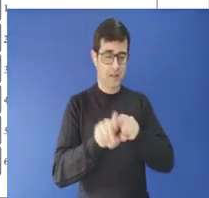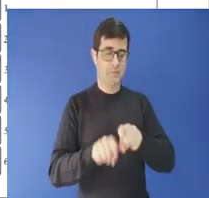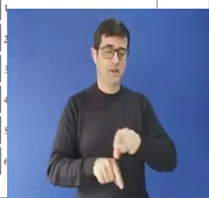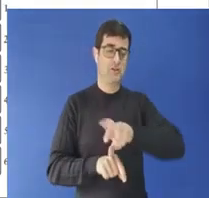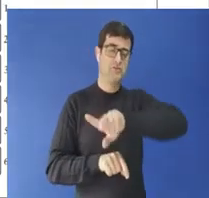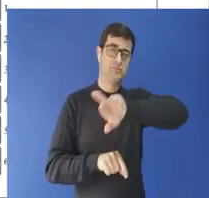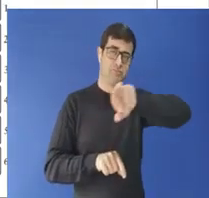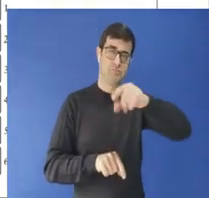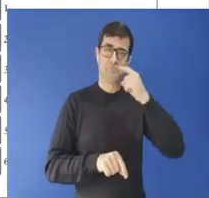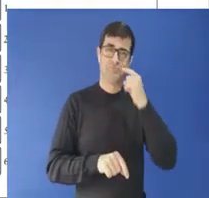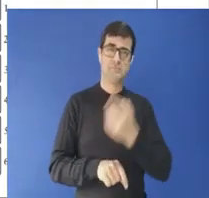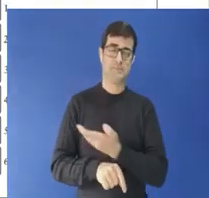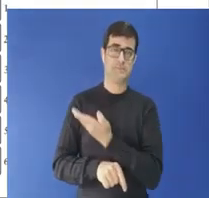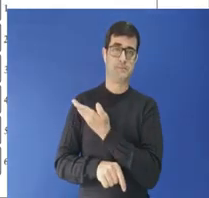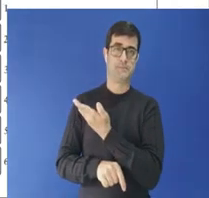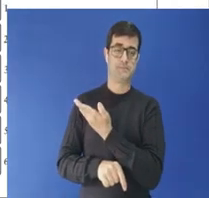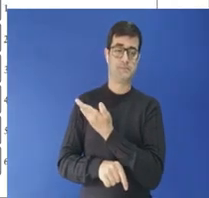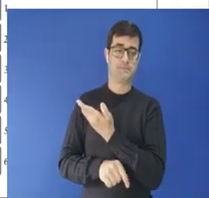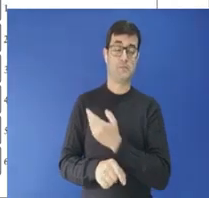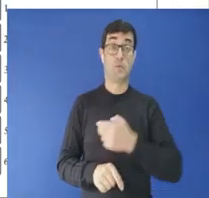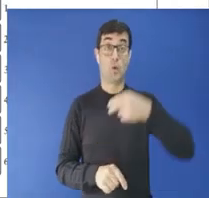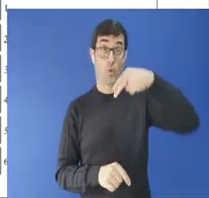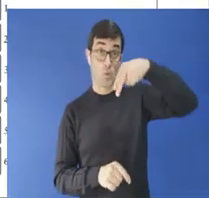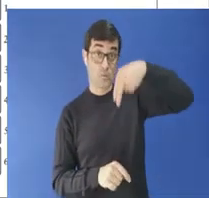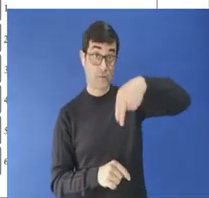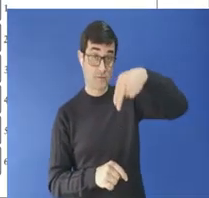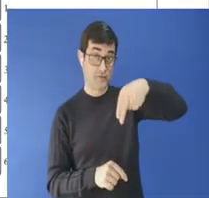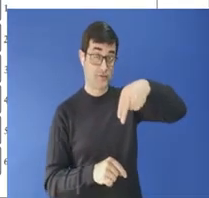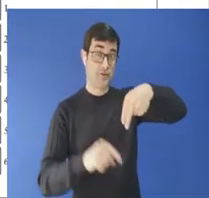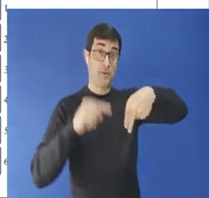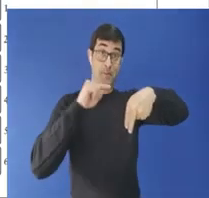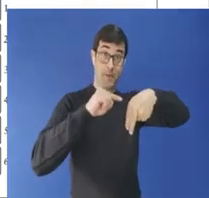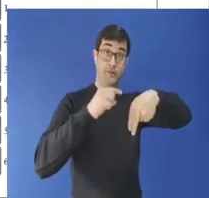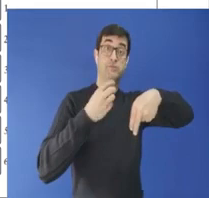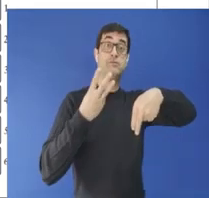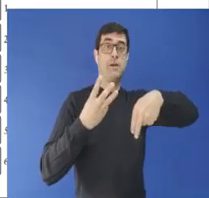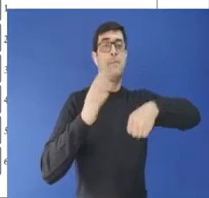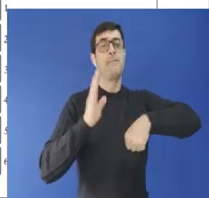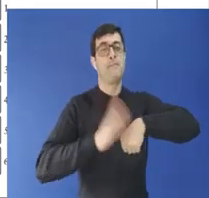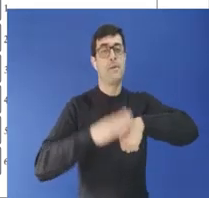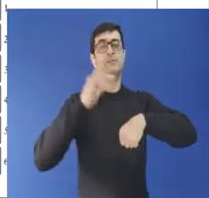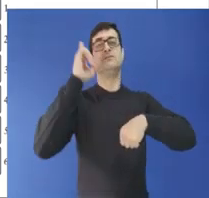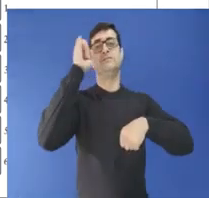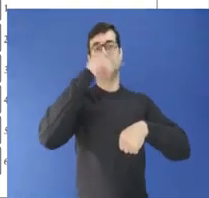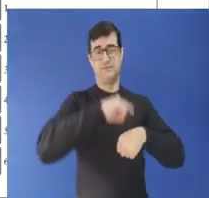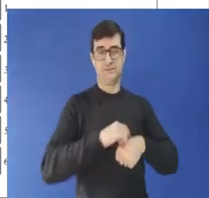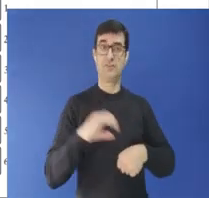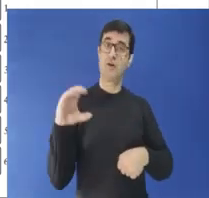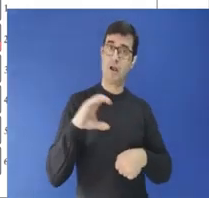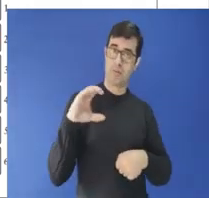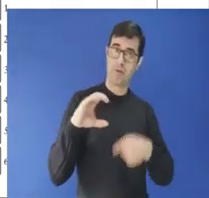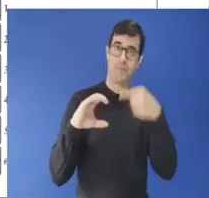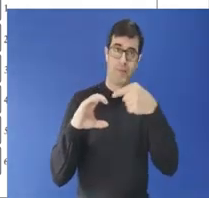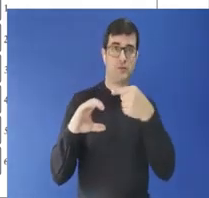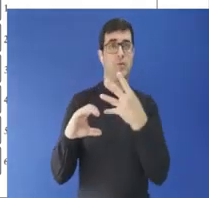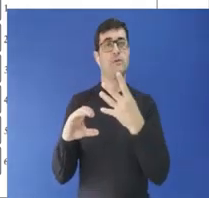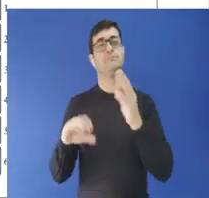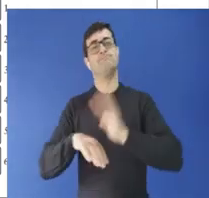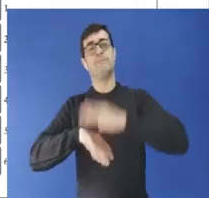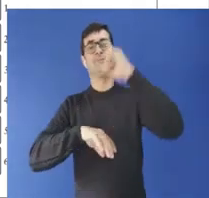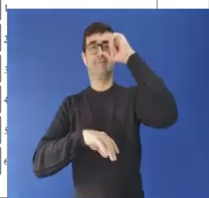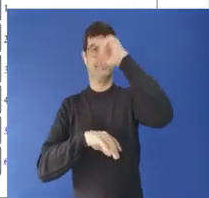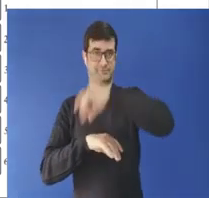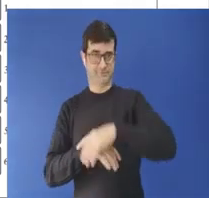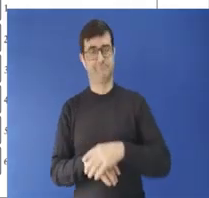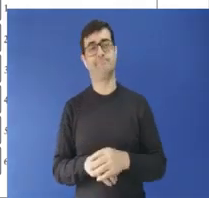o nitrogênio negativo com menos 3 já é mais difícil. O carbono, menos 4, então, tá? Mas